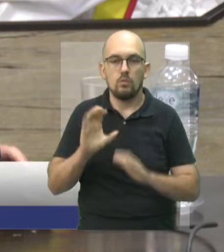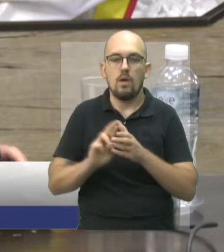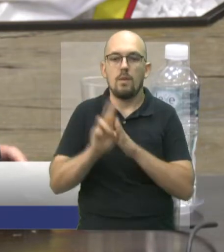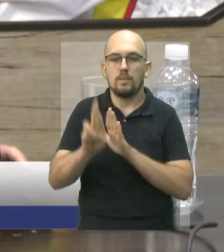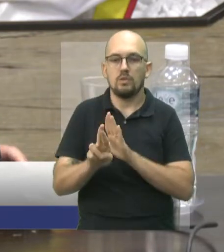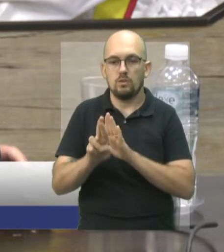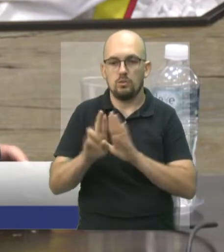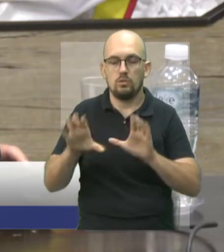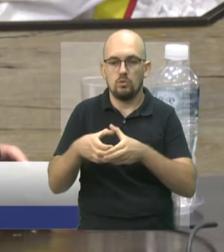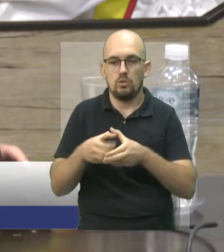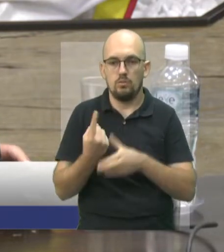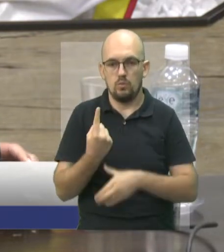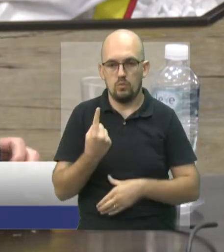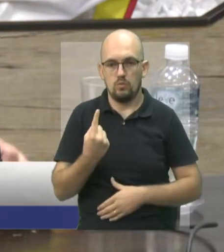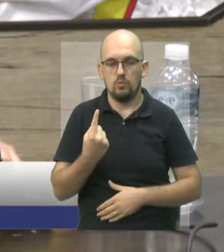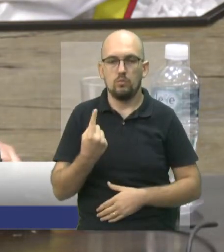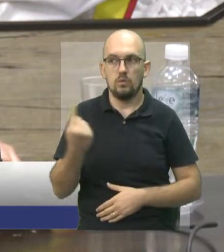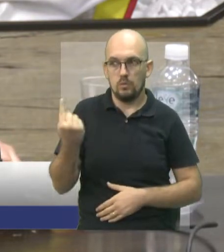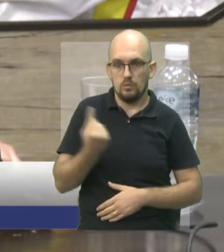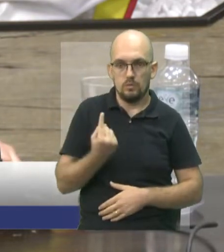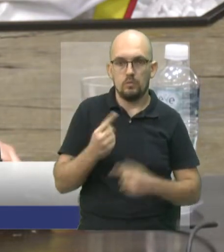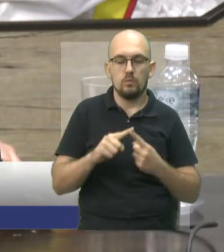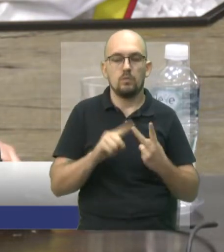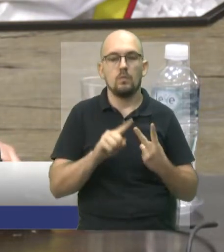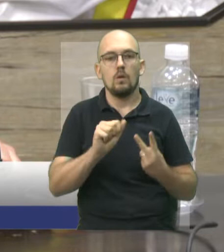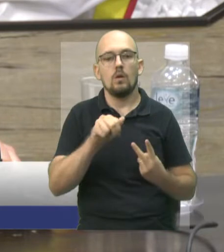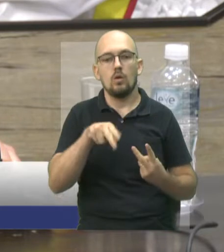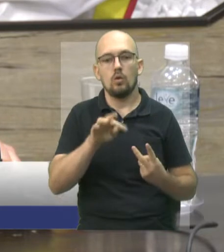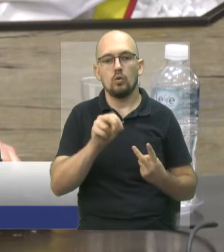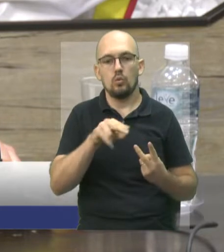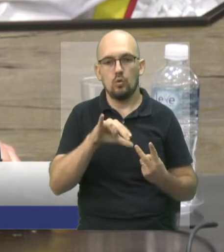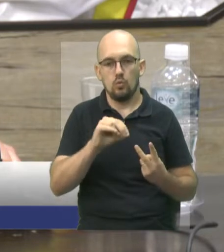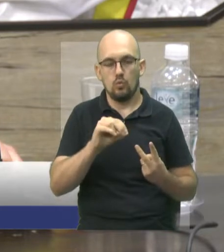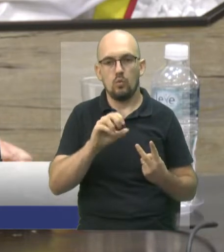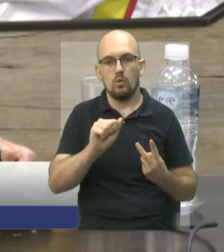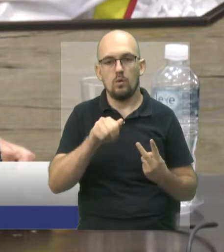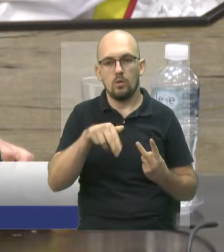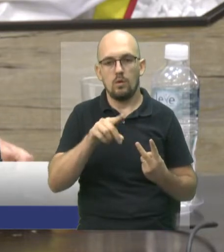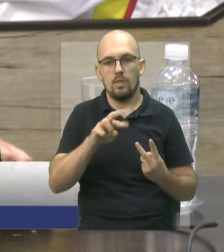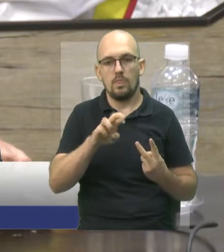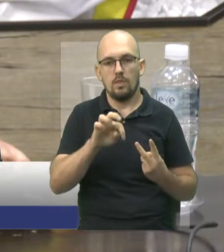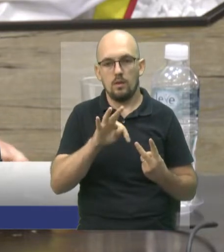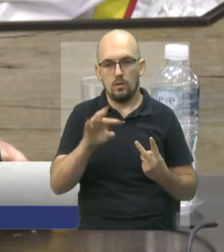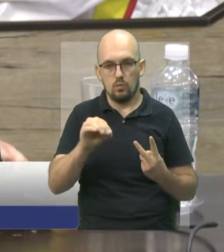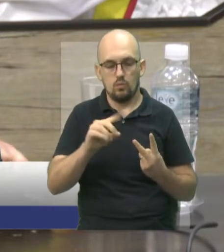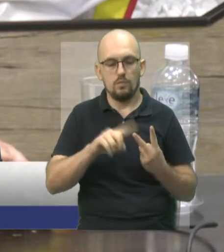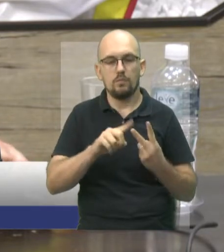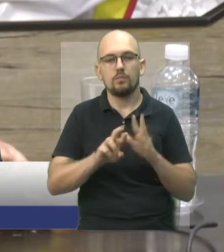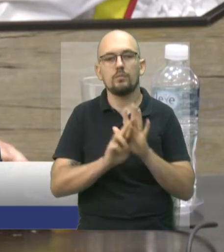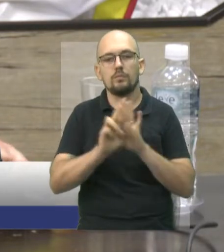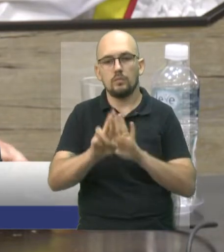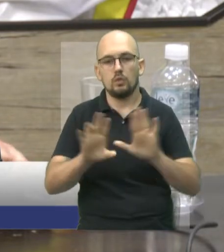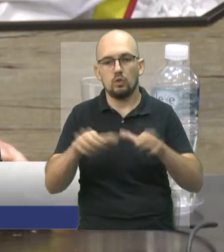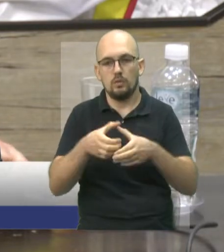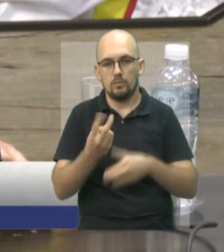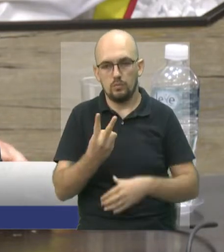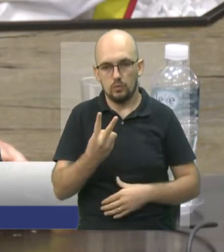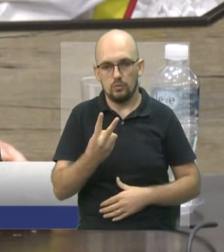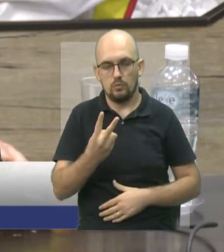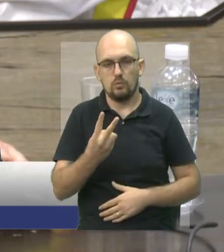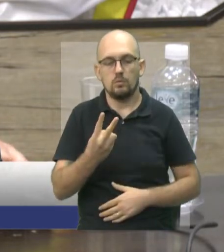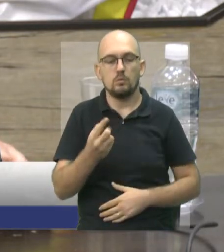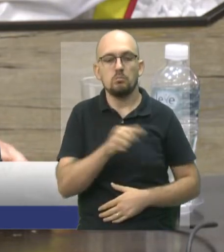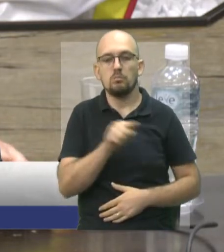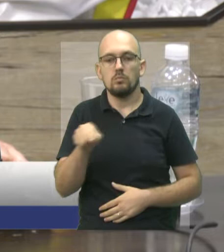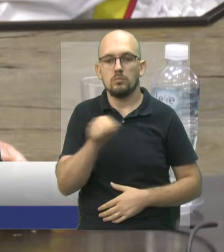e o vereador Antônio Luiz Andreto Júnior como representante da Chapa 2,